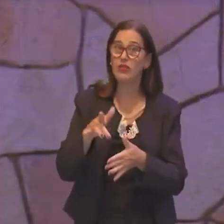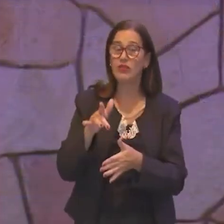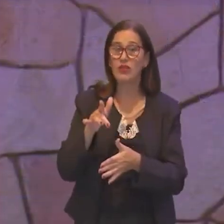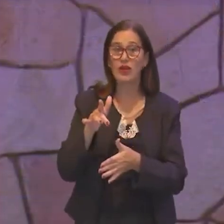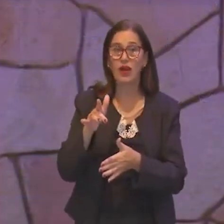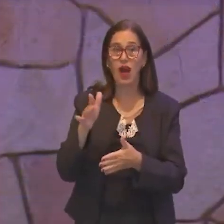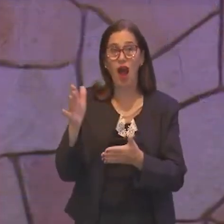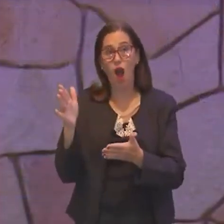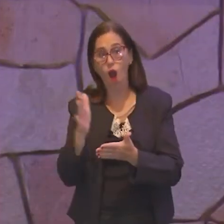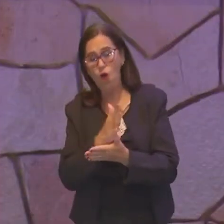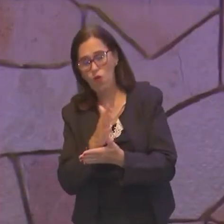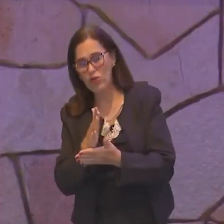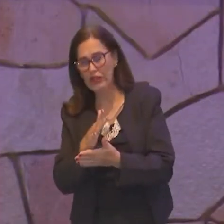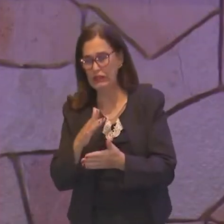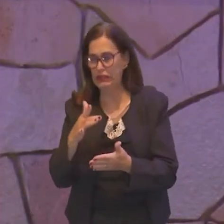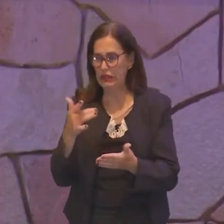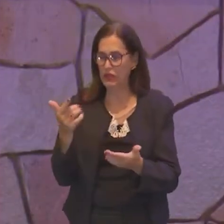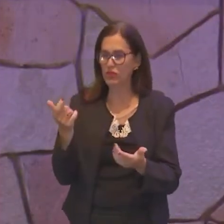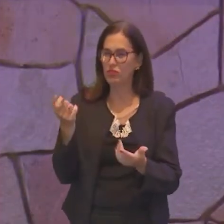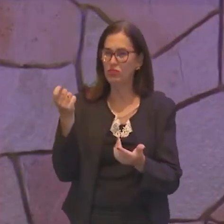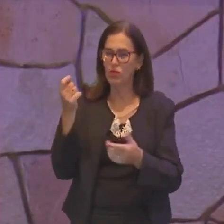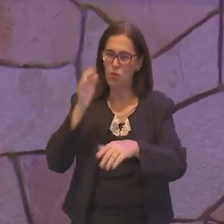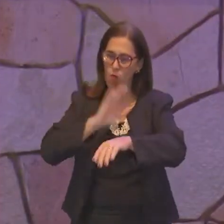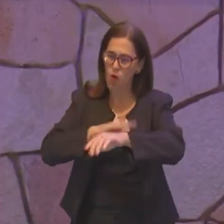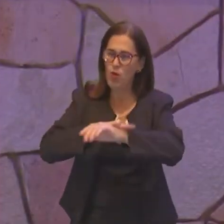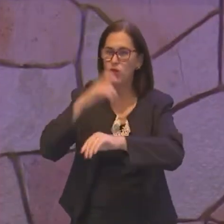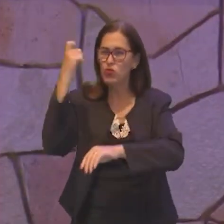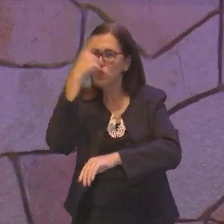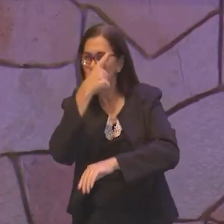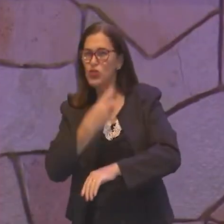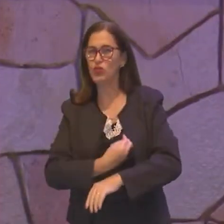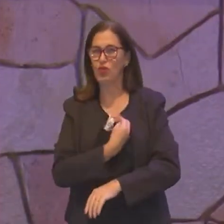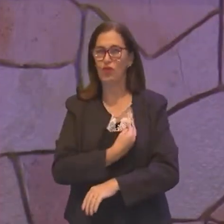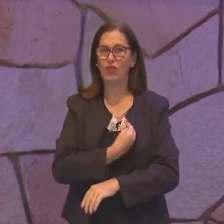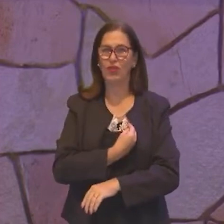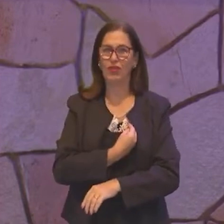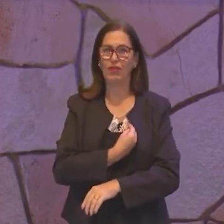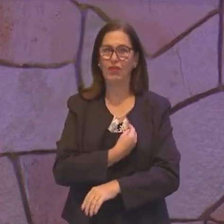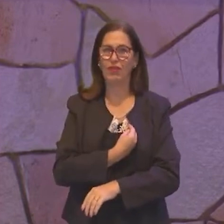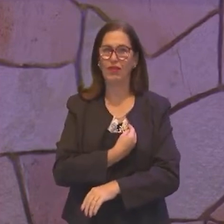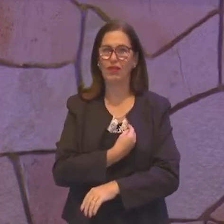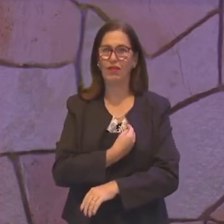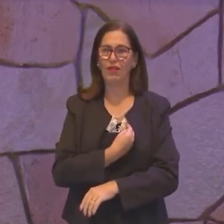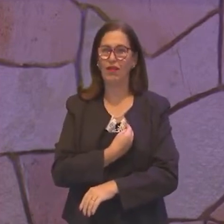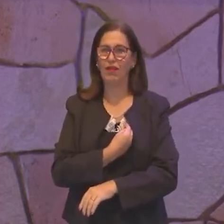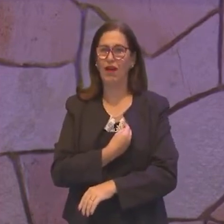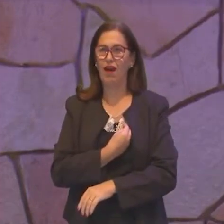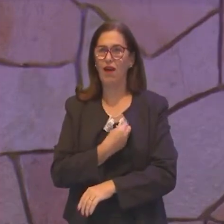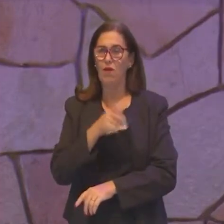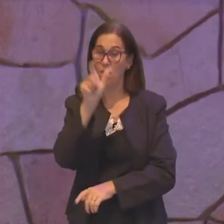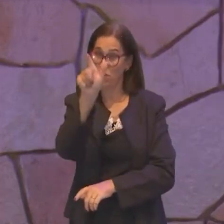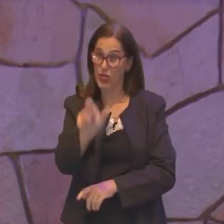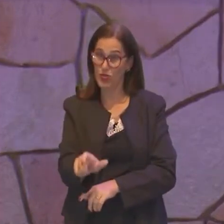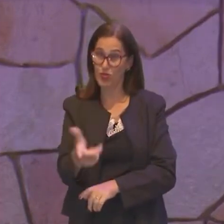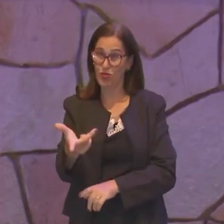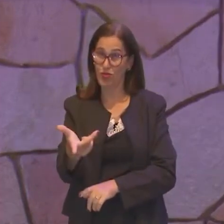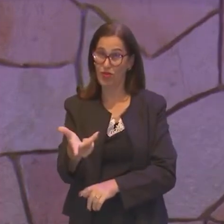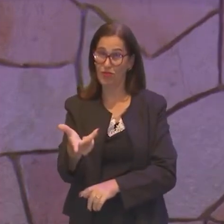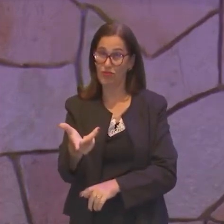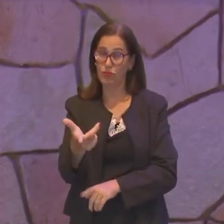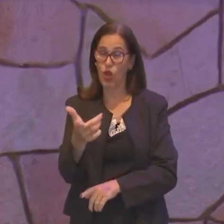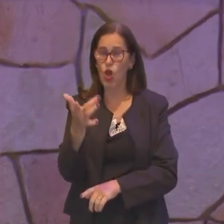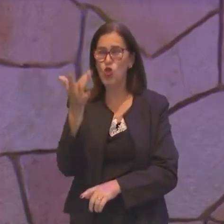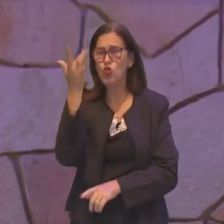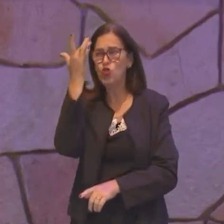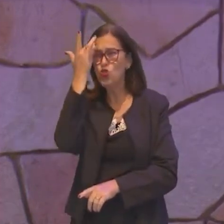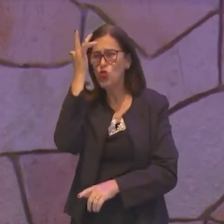algumas marolas, algumas ondas da vida tenham feito com que alguém esteja